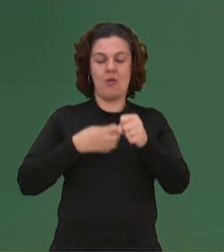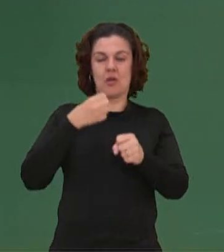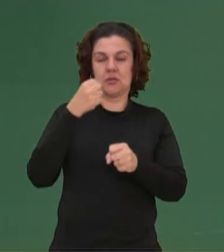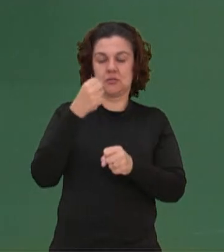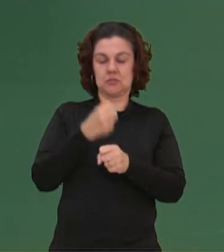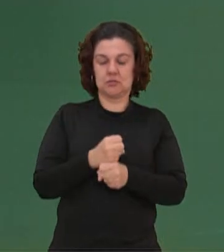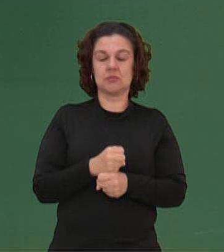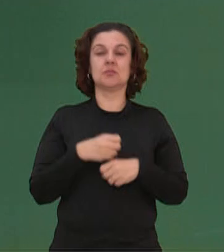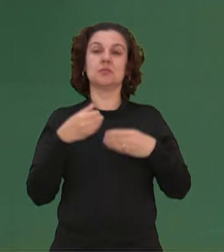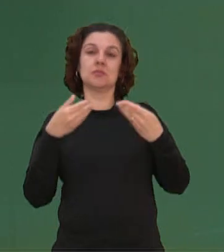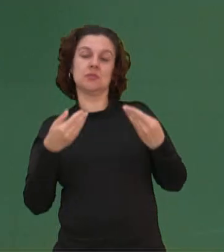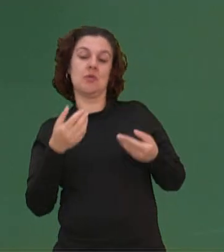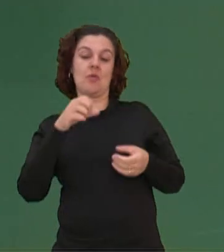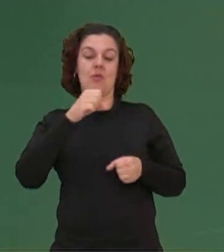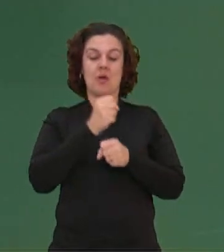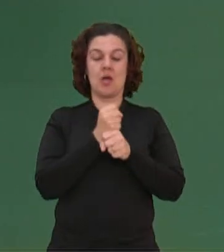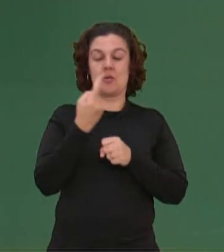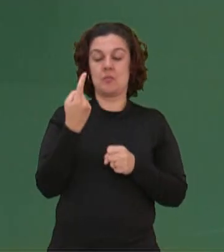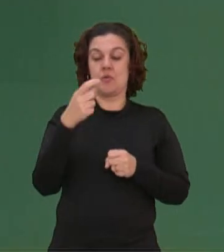então, no ano de